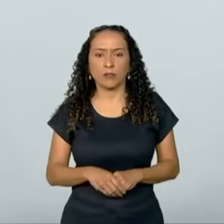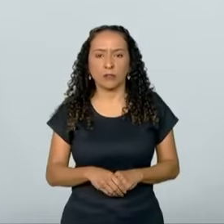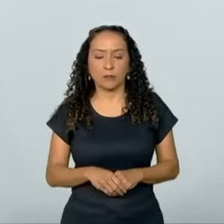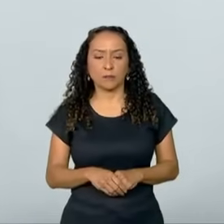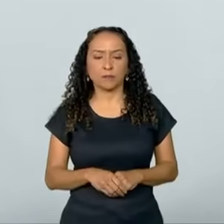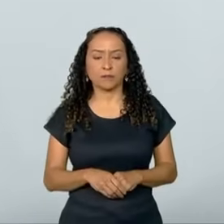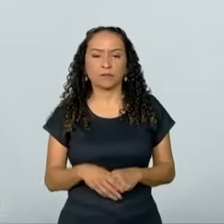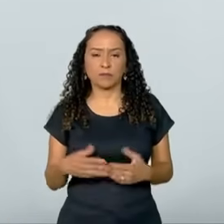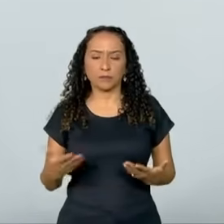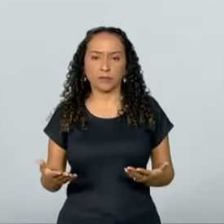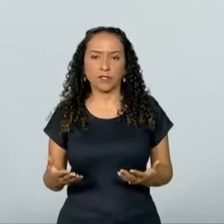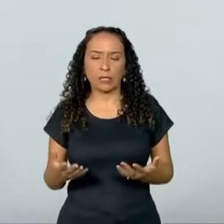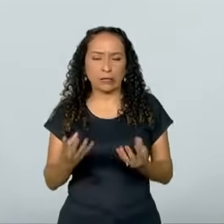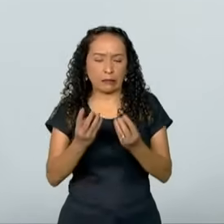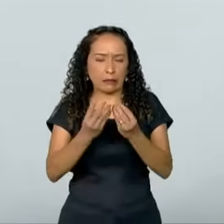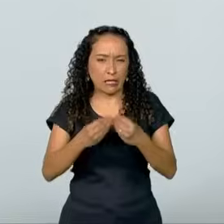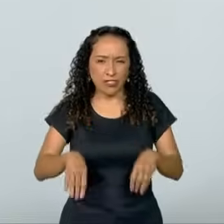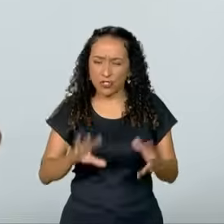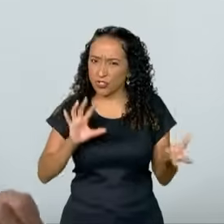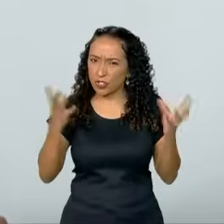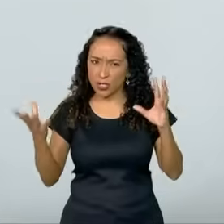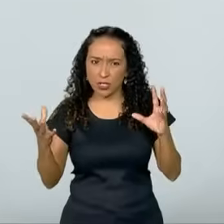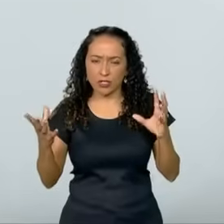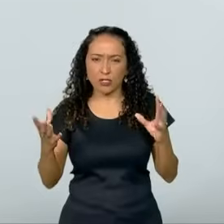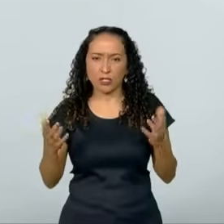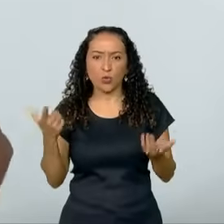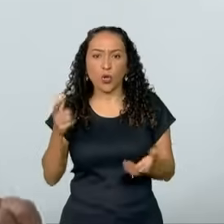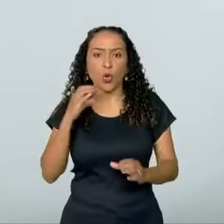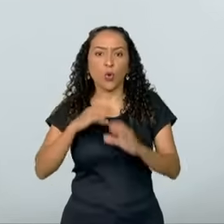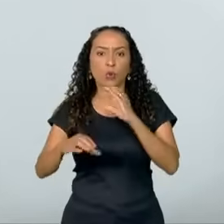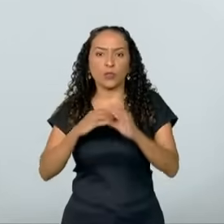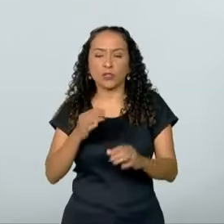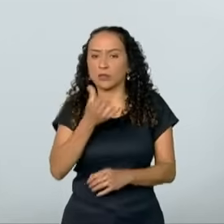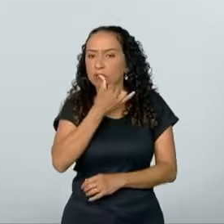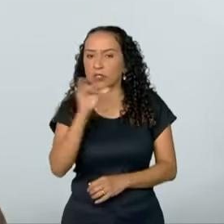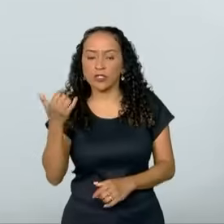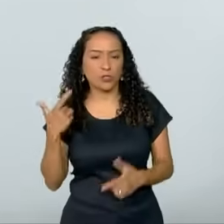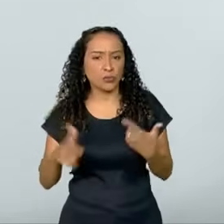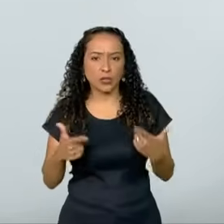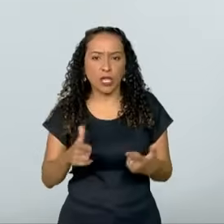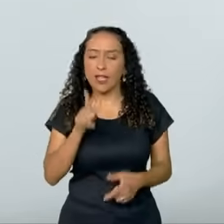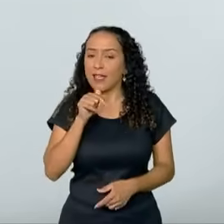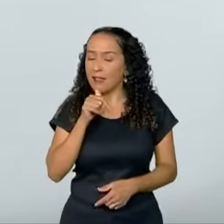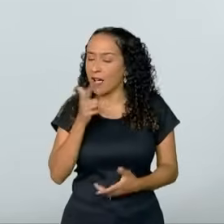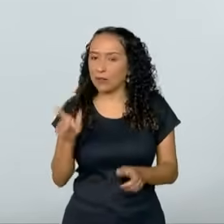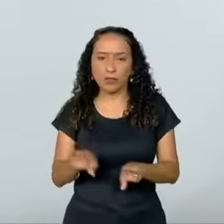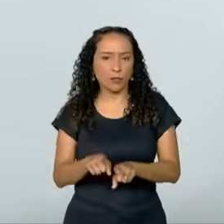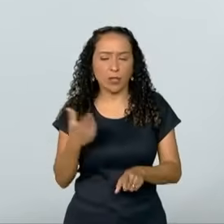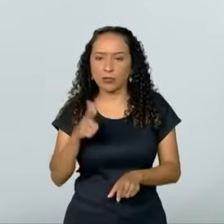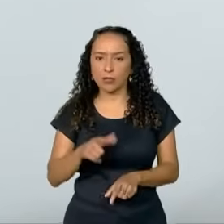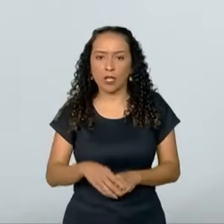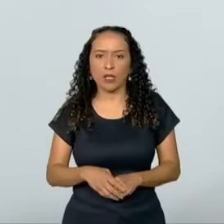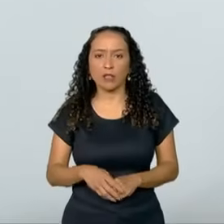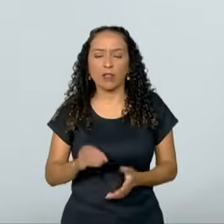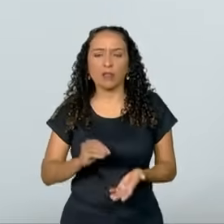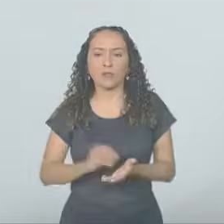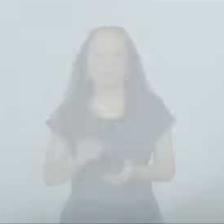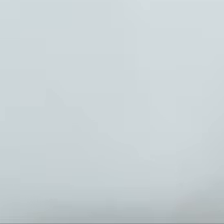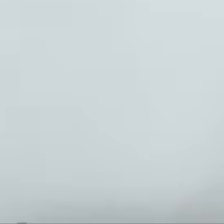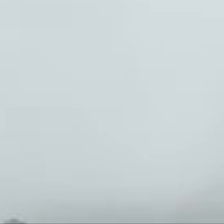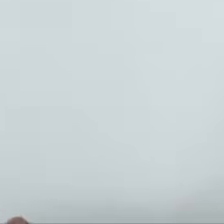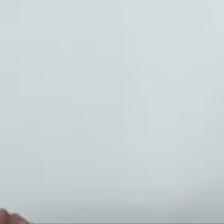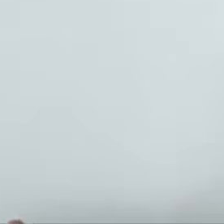essa, dessa tragédia, estão sem comunicação, sem energia e sem água. Quando faltam essas